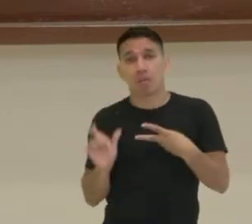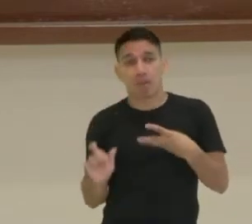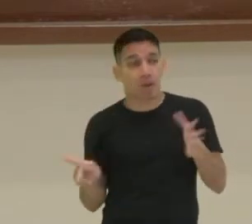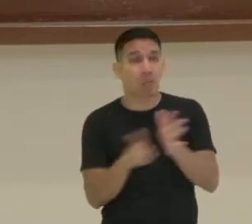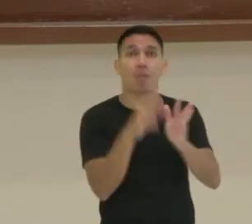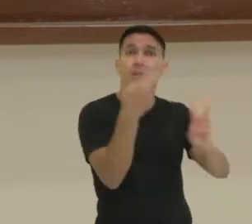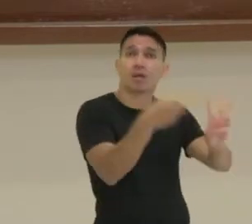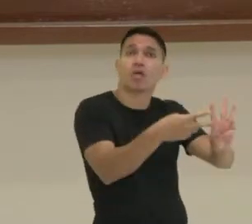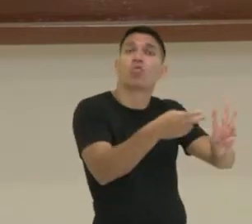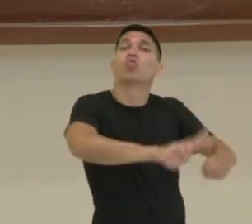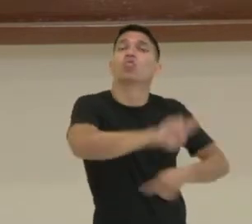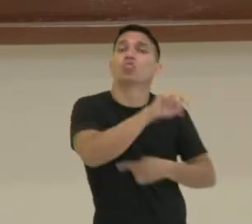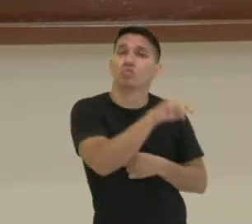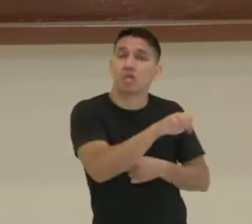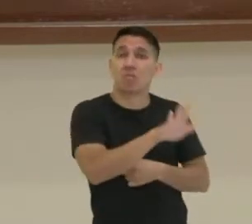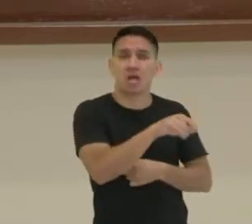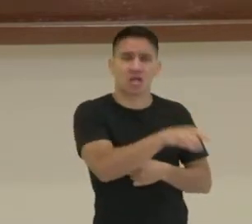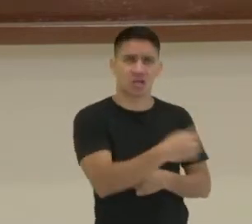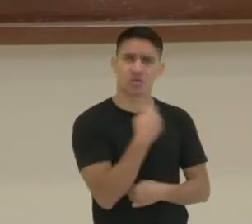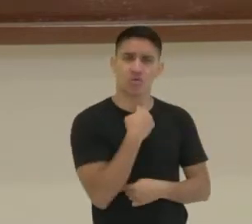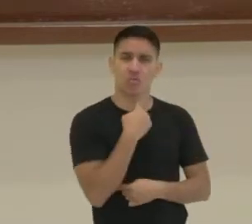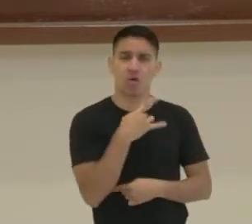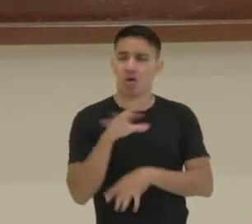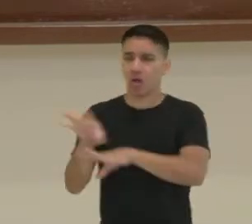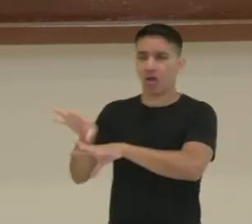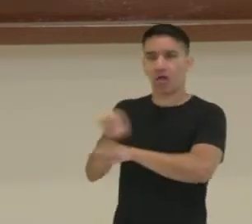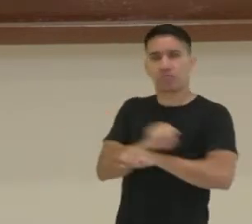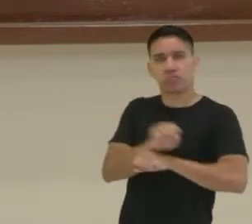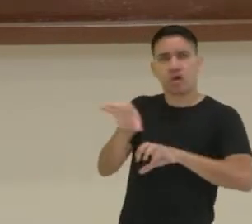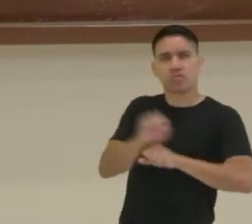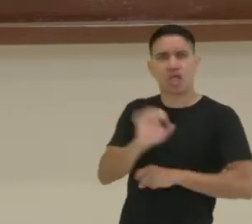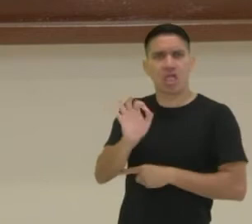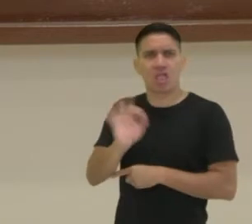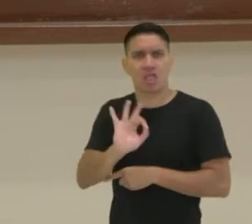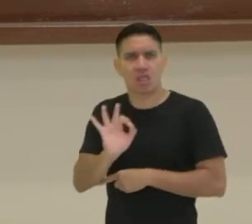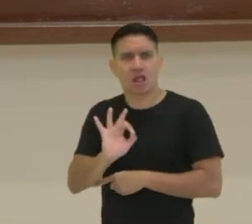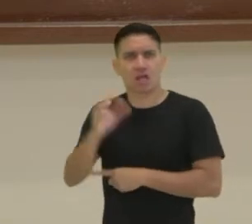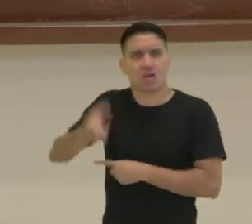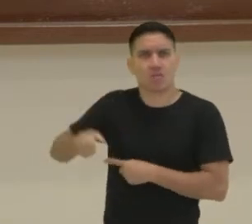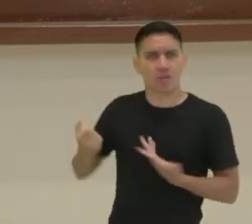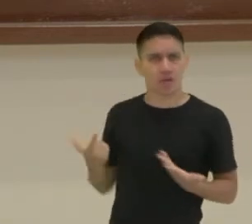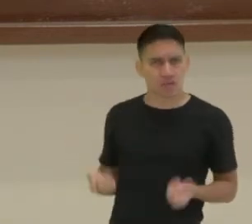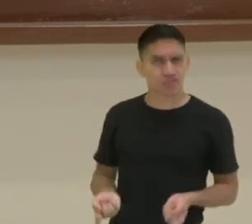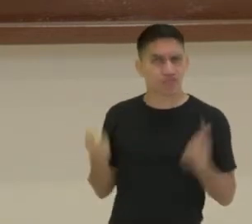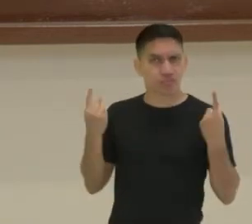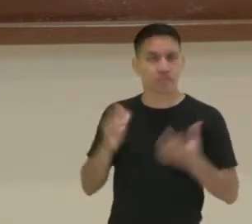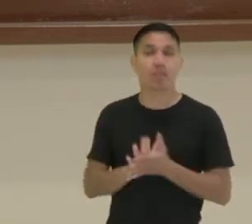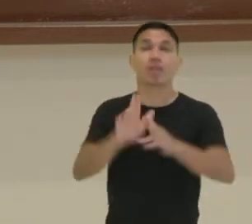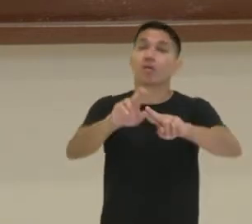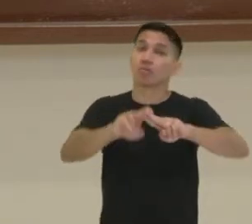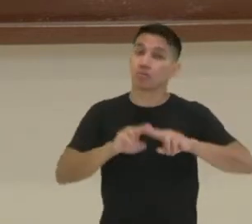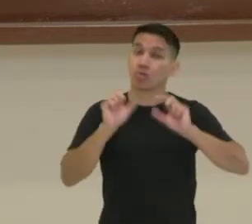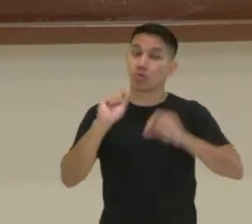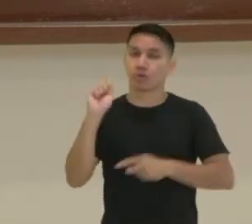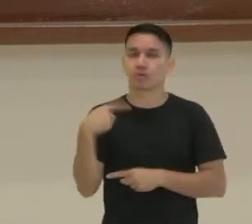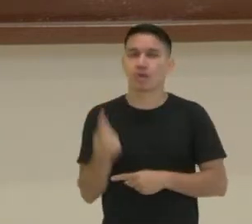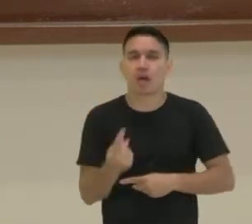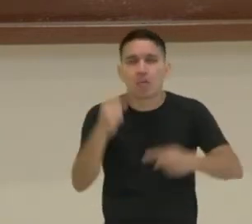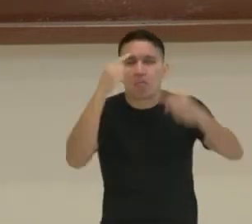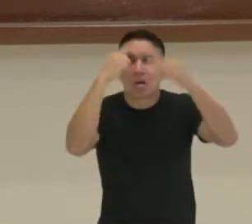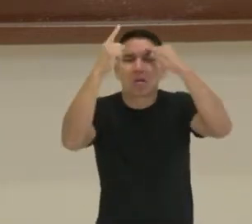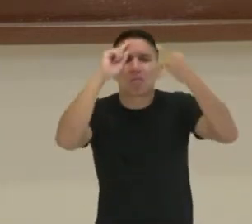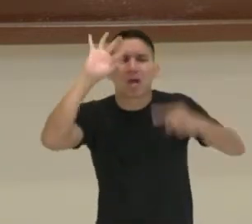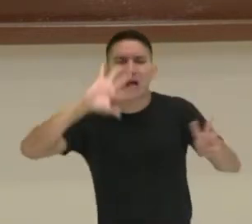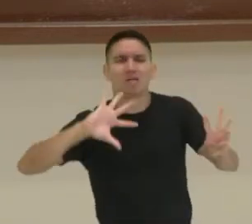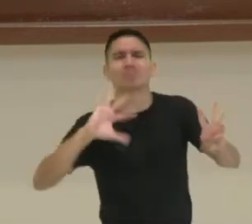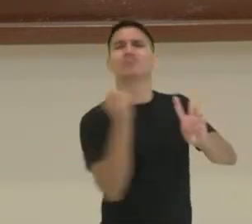mas eles não têm o direito de adotar nada que é do branco. Então, por isso nós criamos um